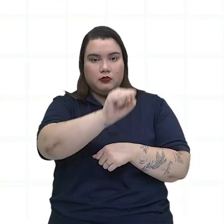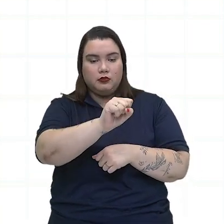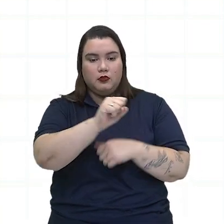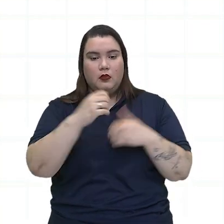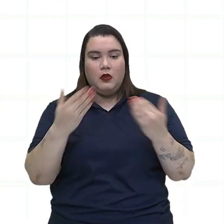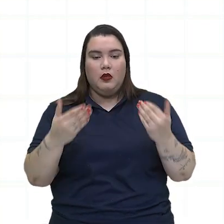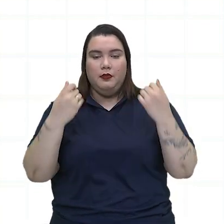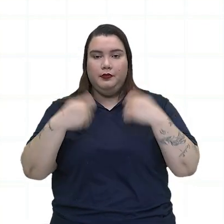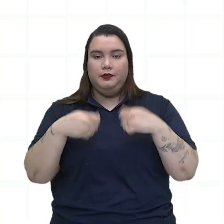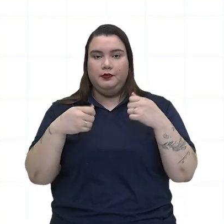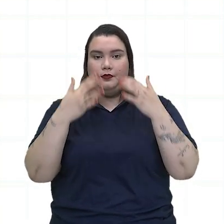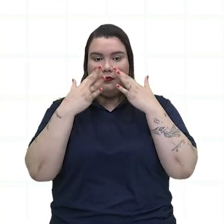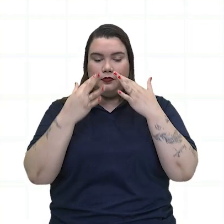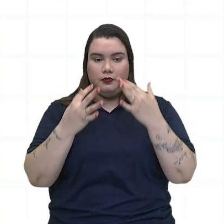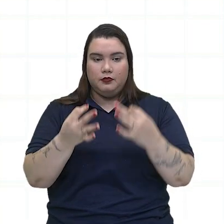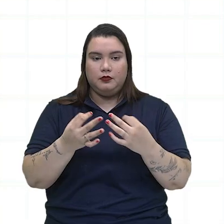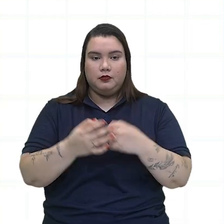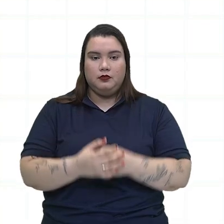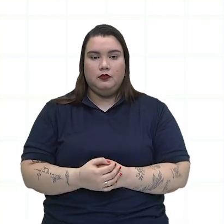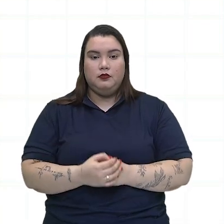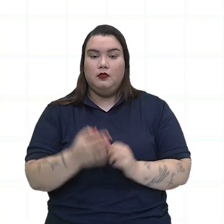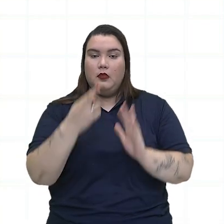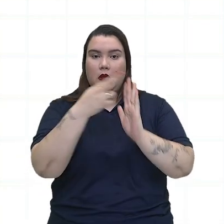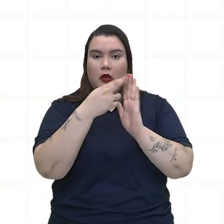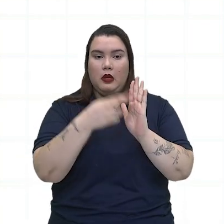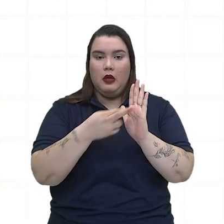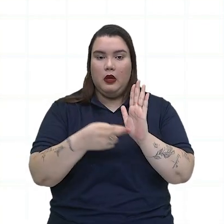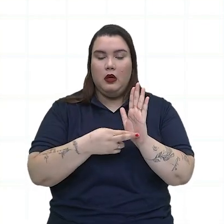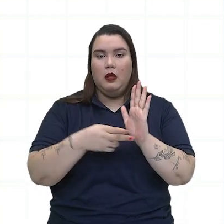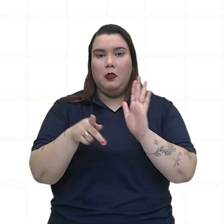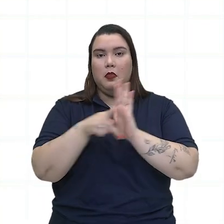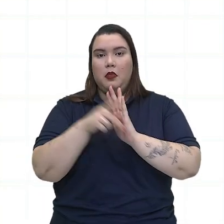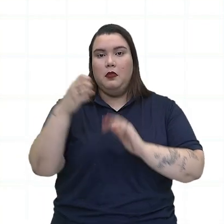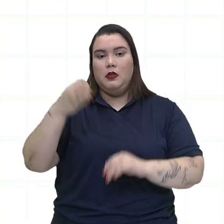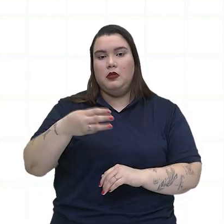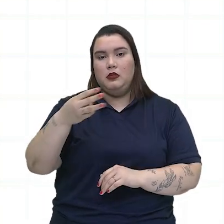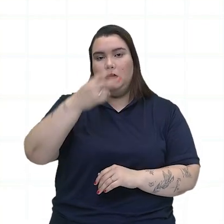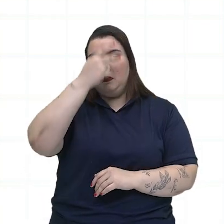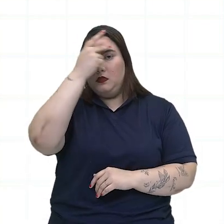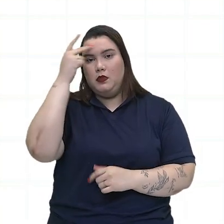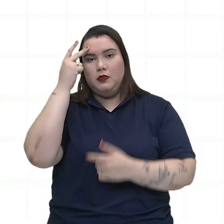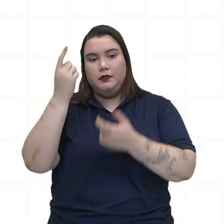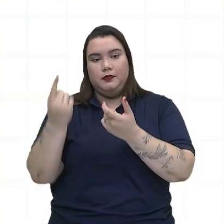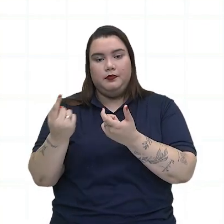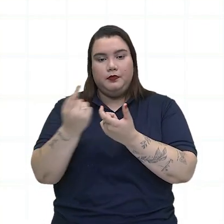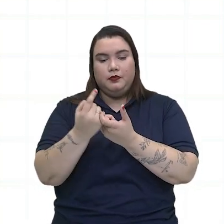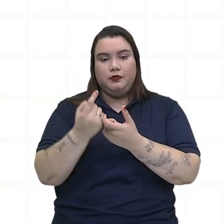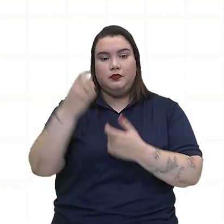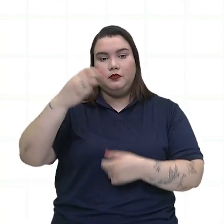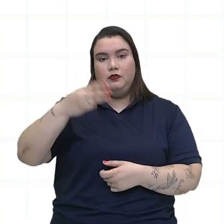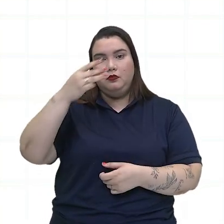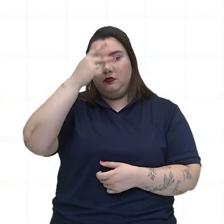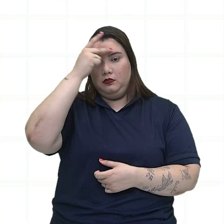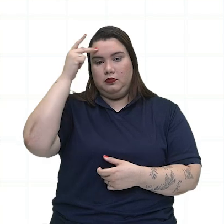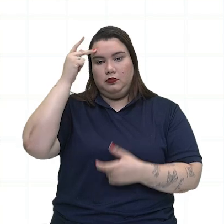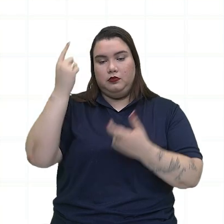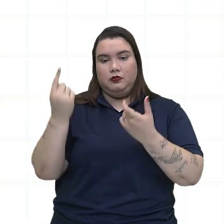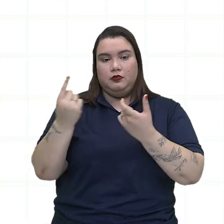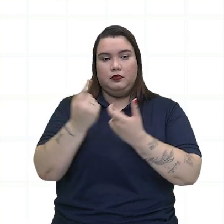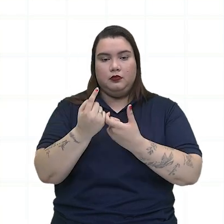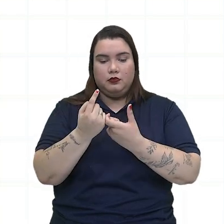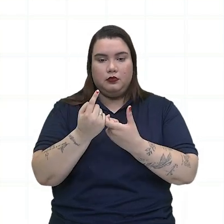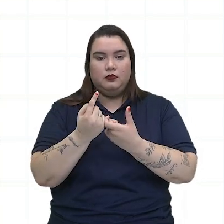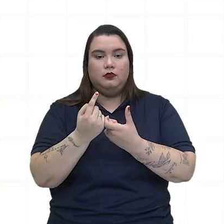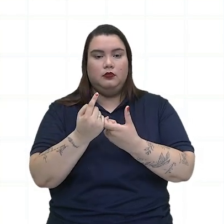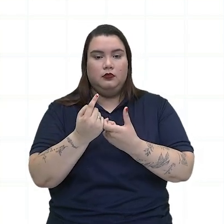vocês prestem bastante atenção aqui. Regra da terceira pessoa do singular. Na terceira pessoa do singular, quem é? Eu vou colocar